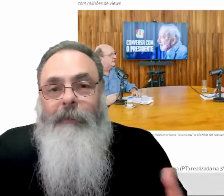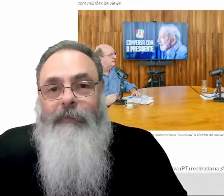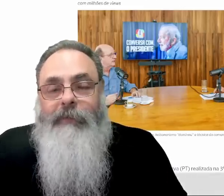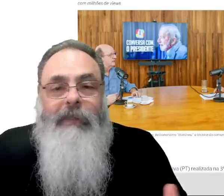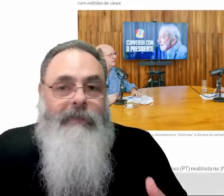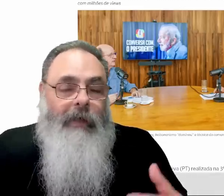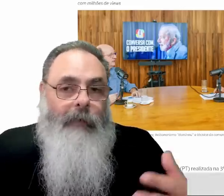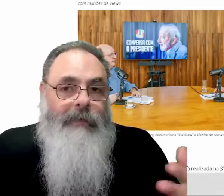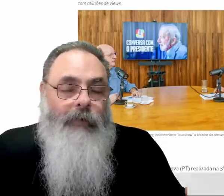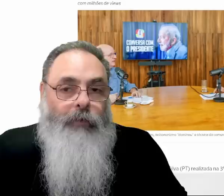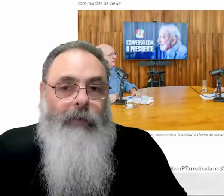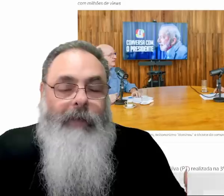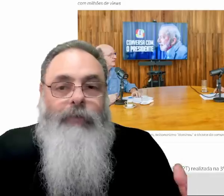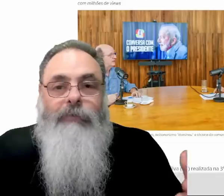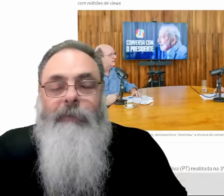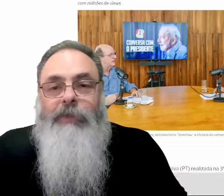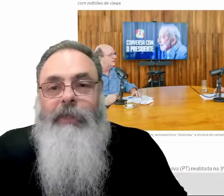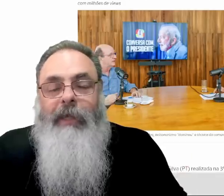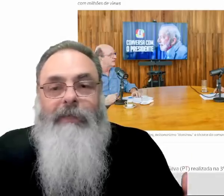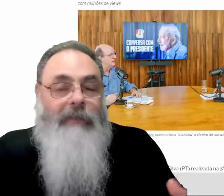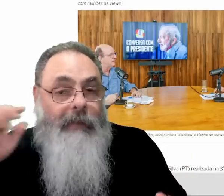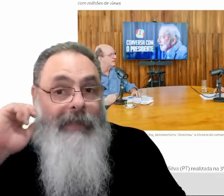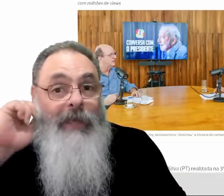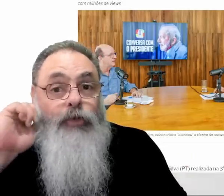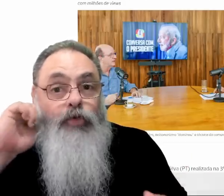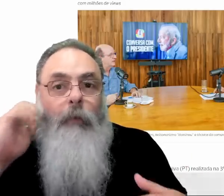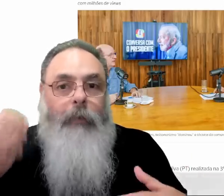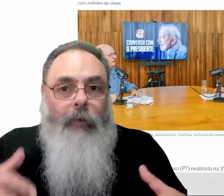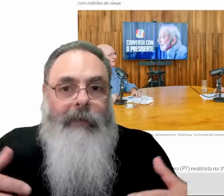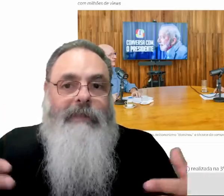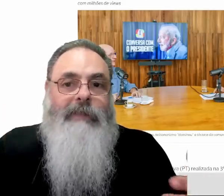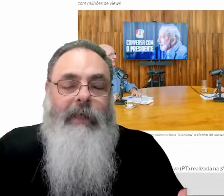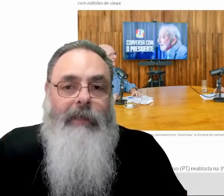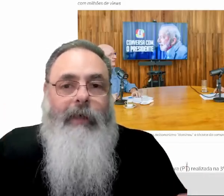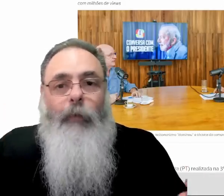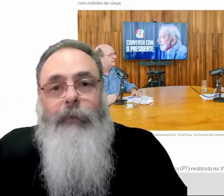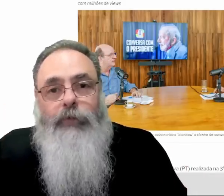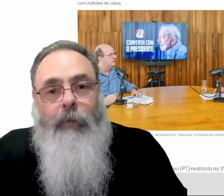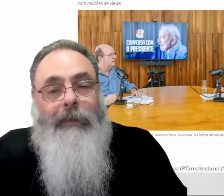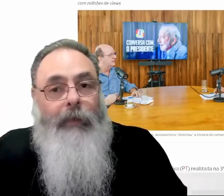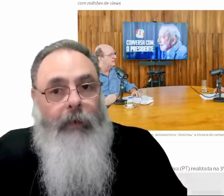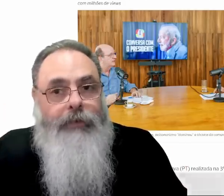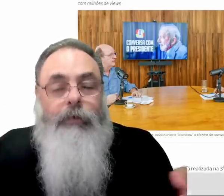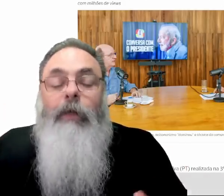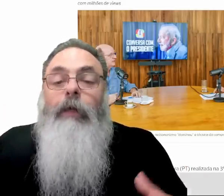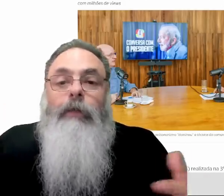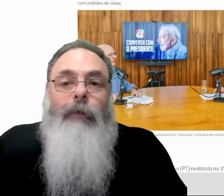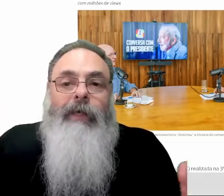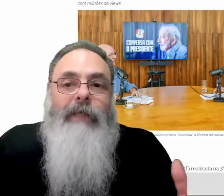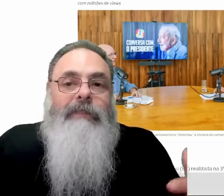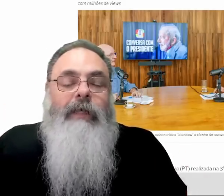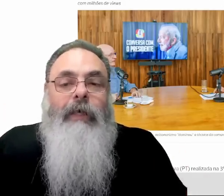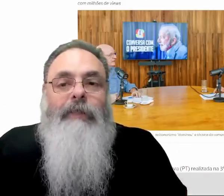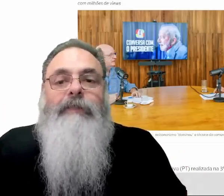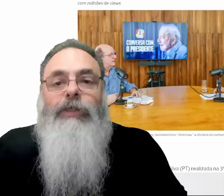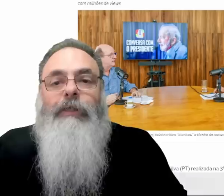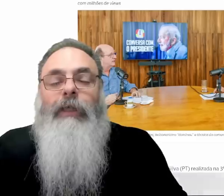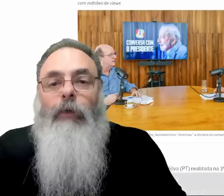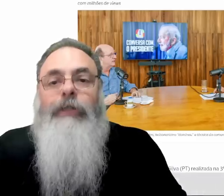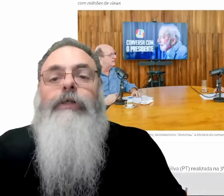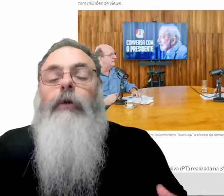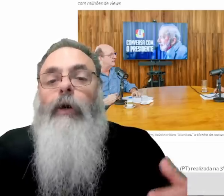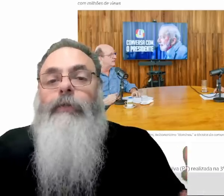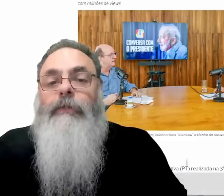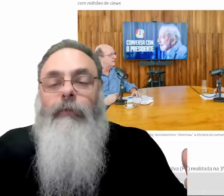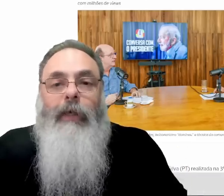aquilo que eu já falei para vocês a questão toda é justamente essa quem sobrou na esquerda é o pessoal analógico não é que a esquerda seja